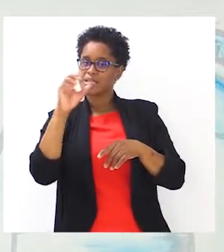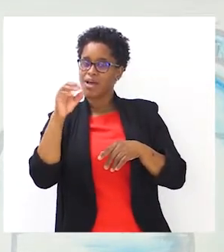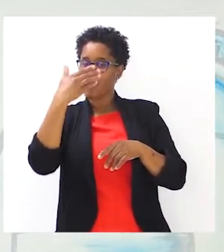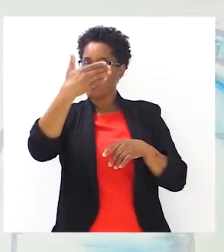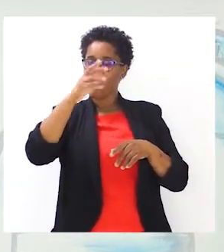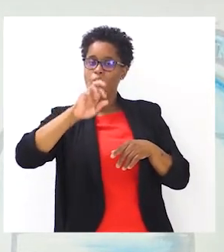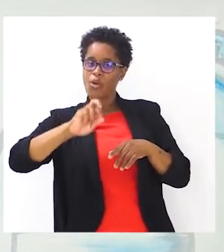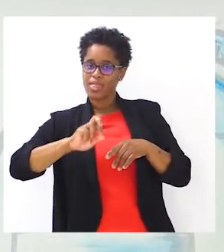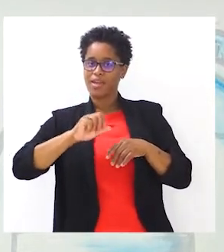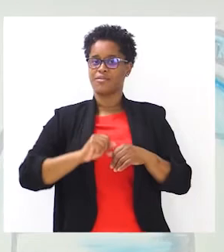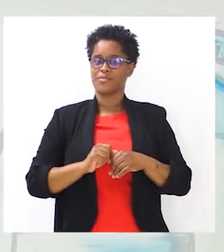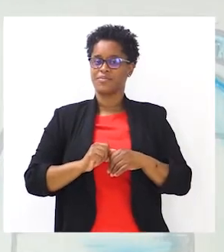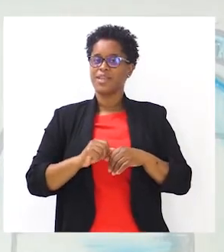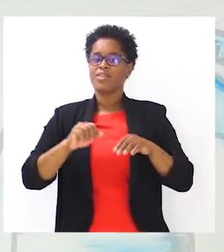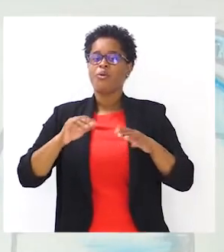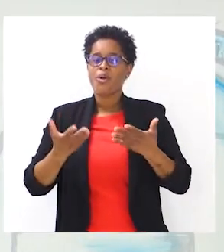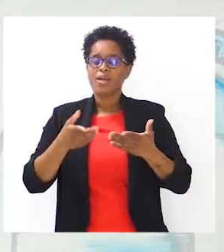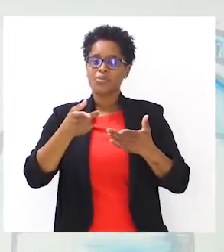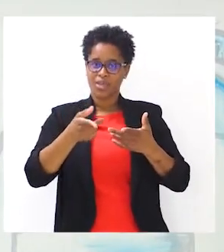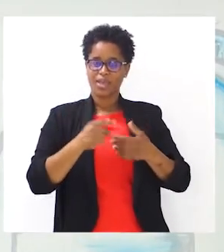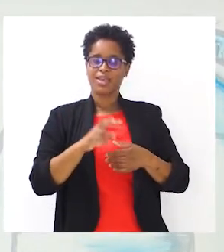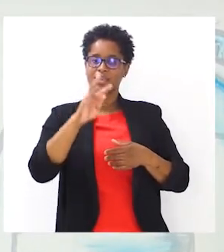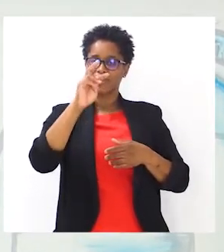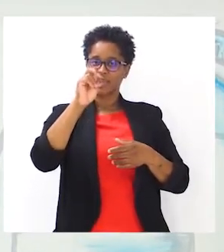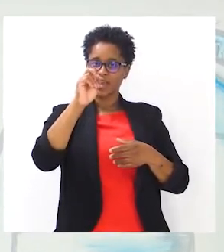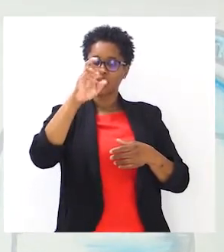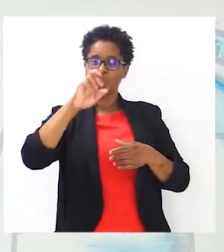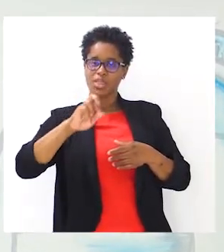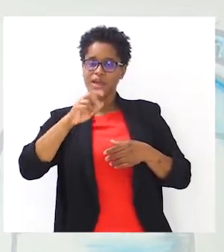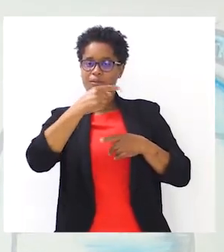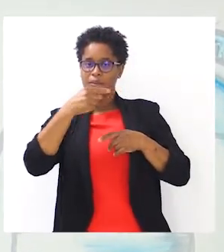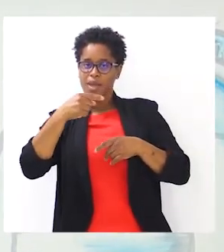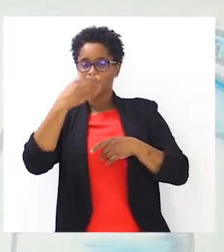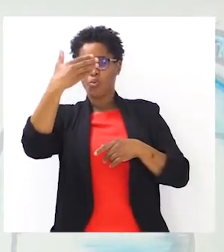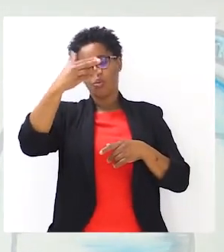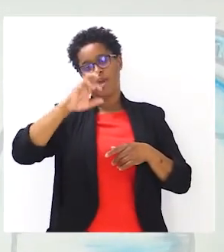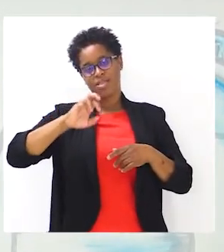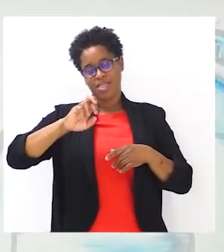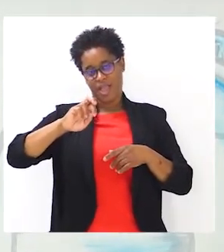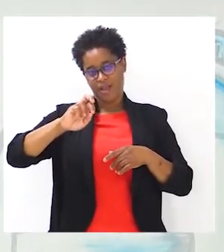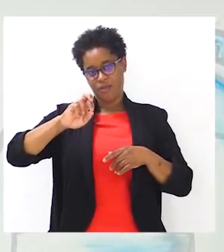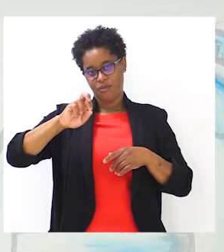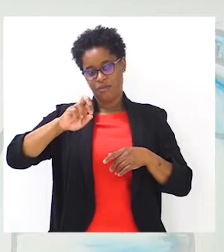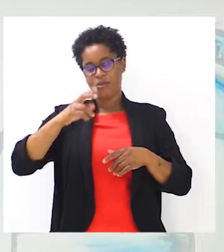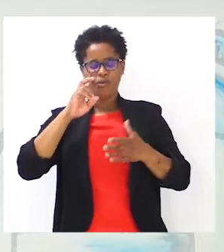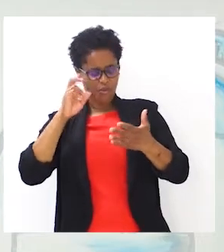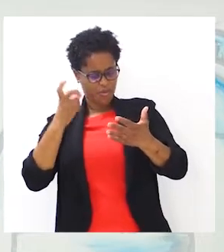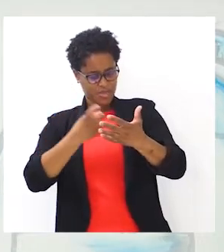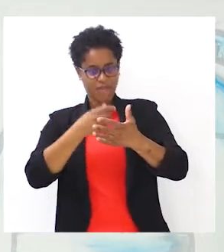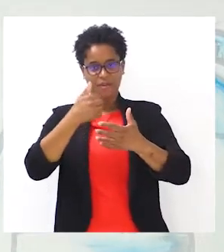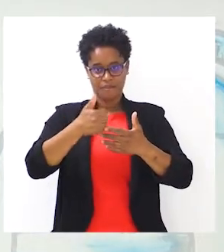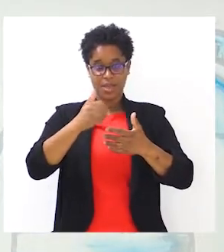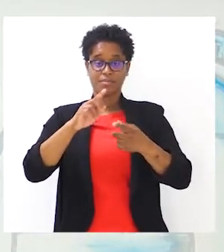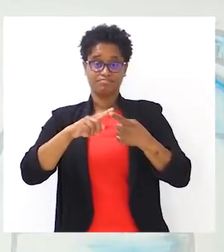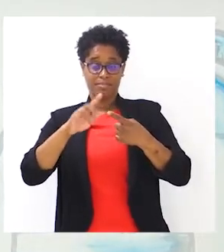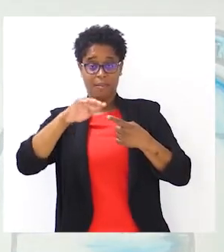1/8. Então, quanto é que é? 3/8 menos 1/8. Observem bem que